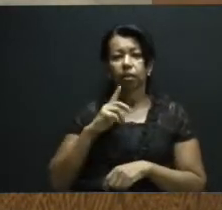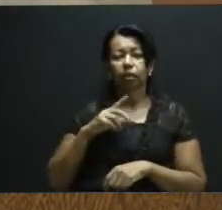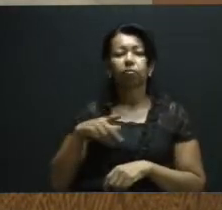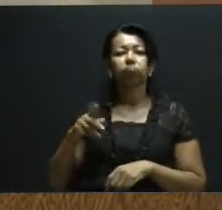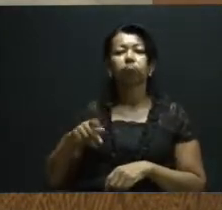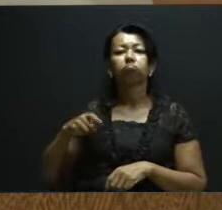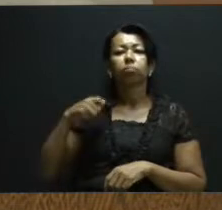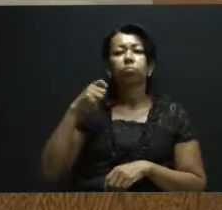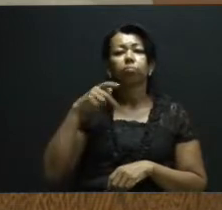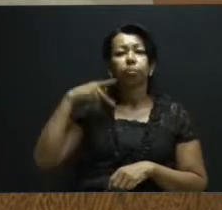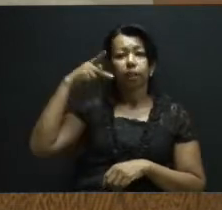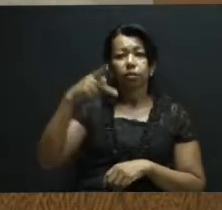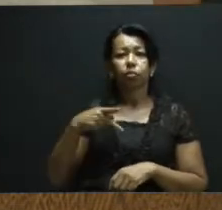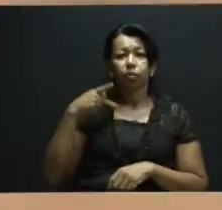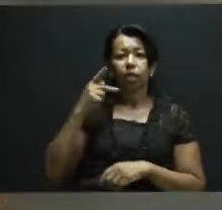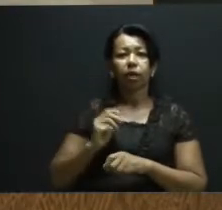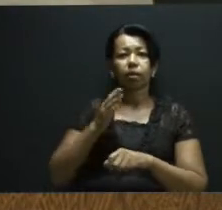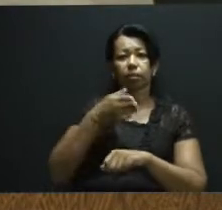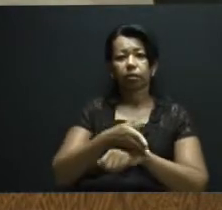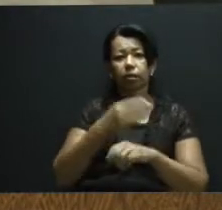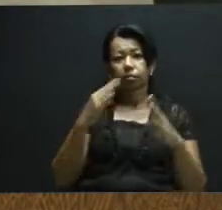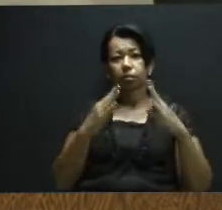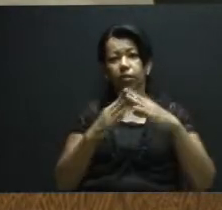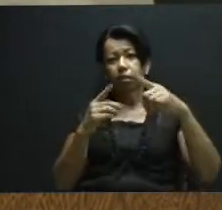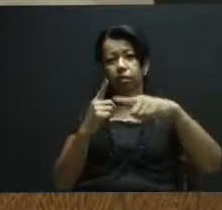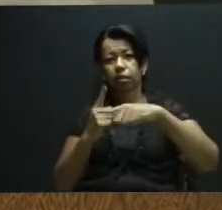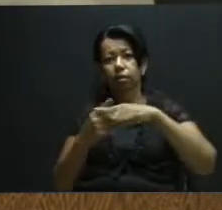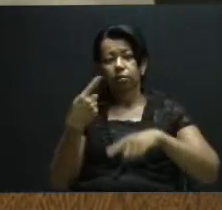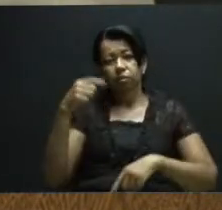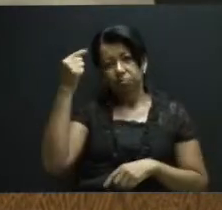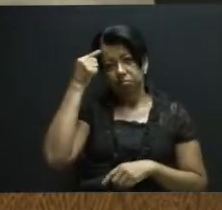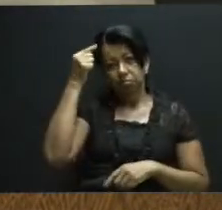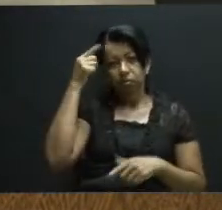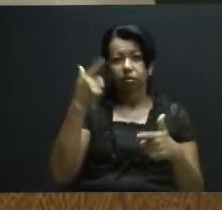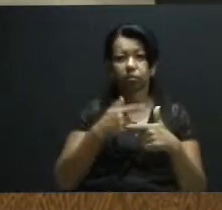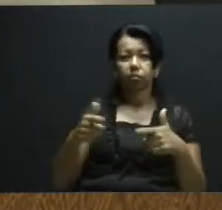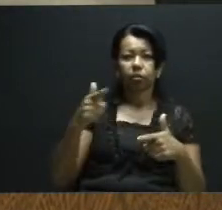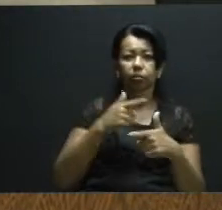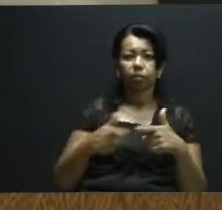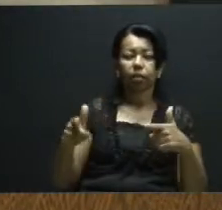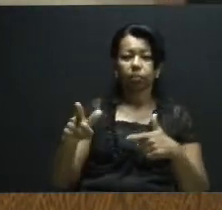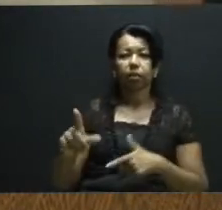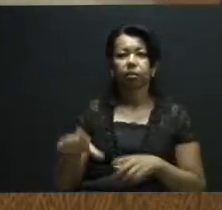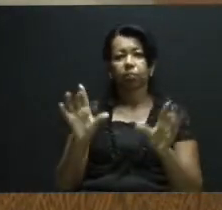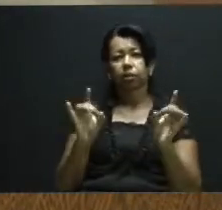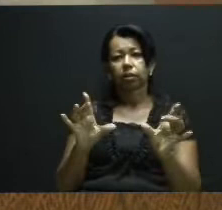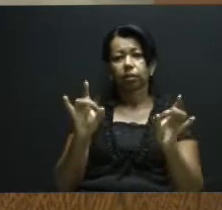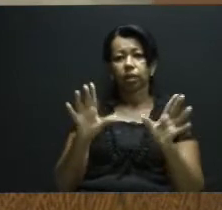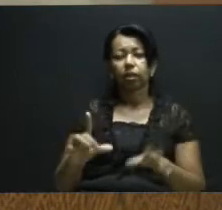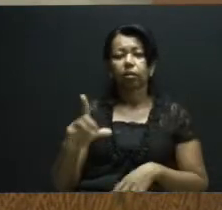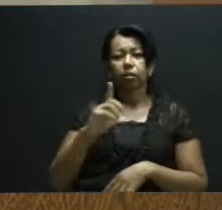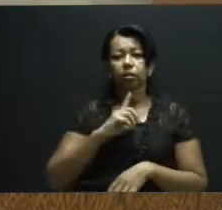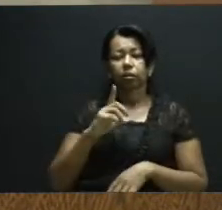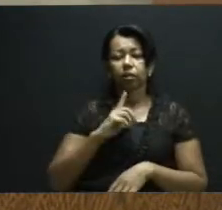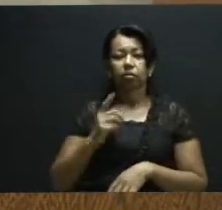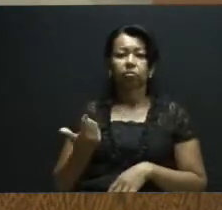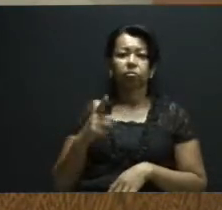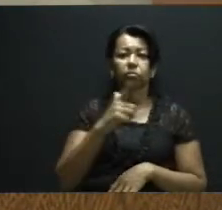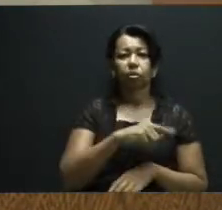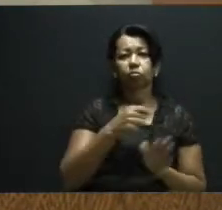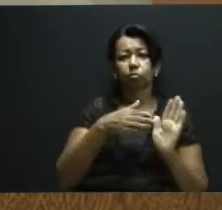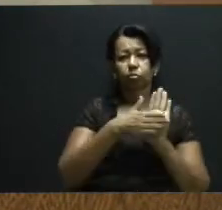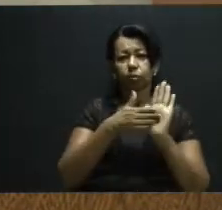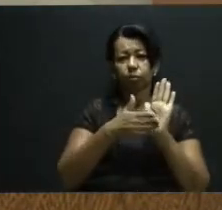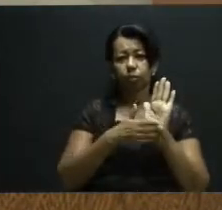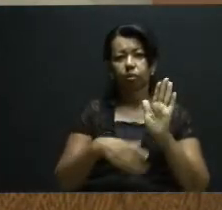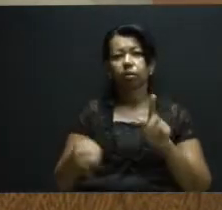da igreja a partir das reflexões sobre os problemas específicos e lançada uma série de propostas e projetos